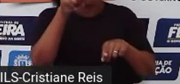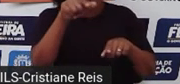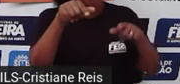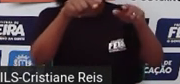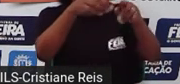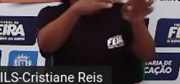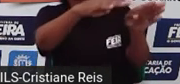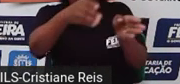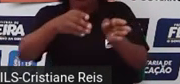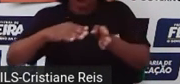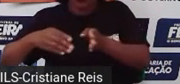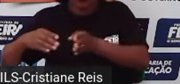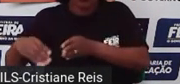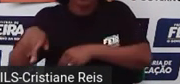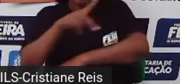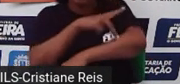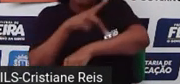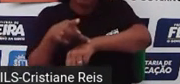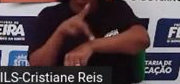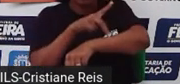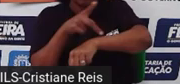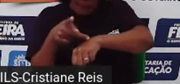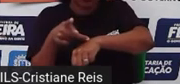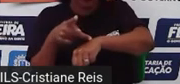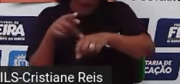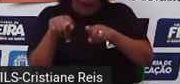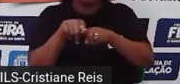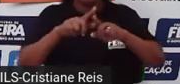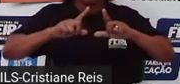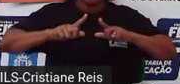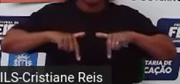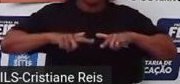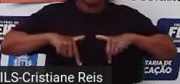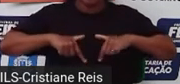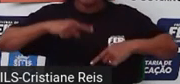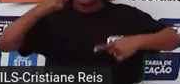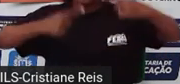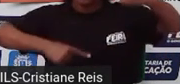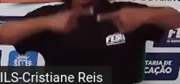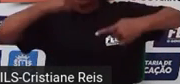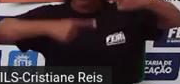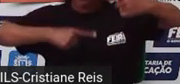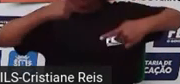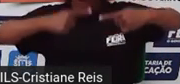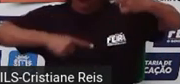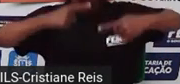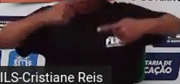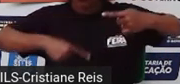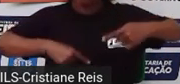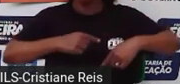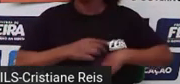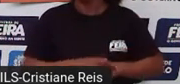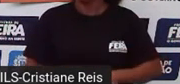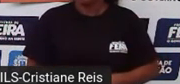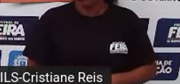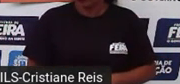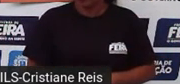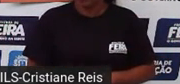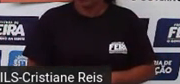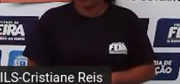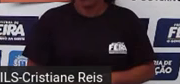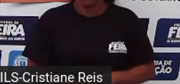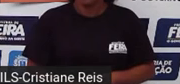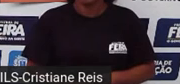viga né entre Israel EA Palestina e tudo é uma região é detentora de aproximadamente sessenta por cento